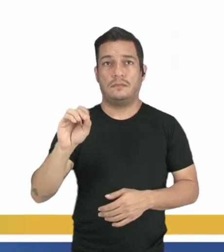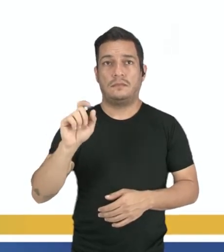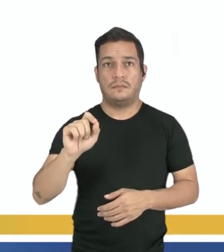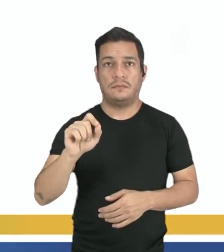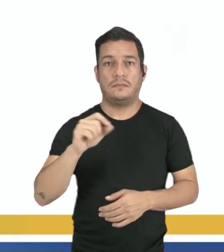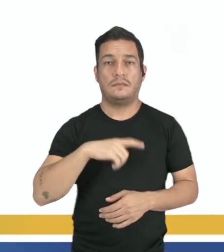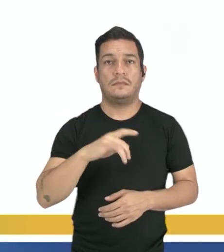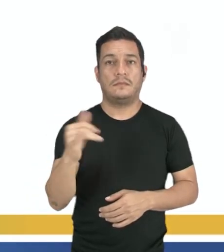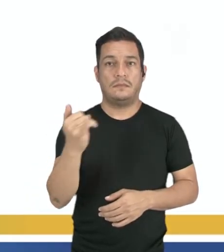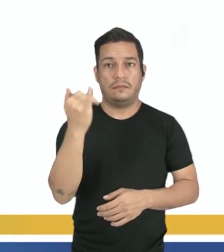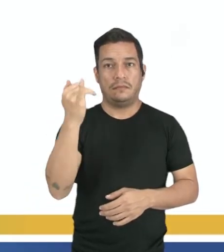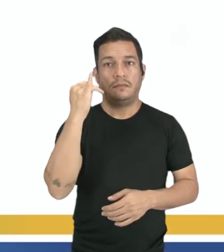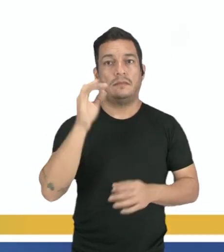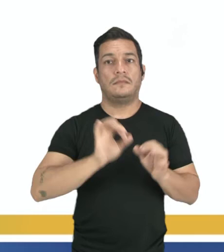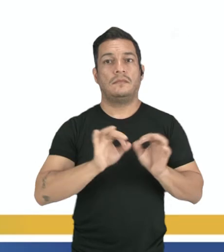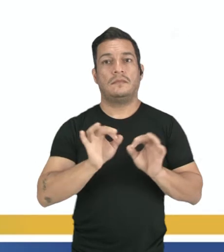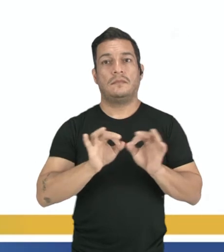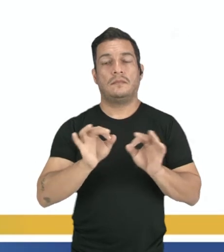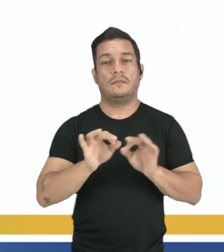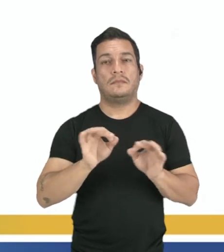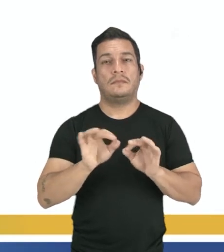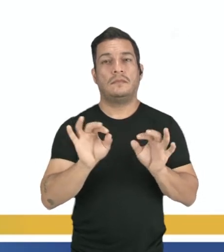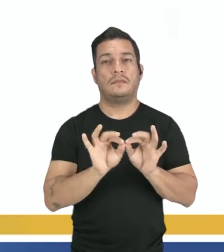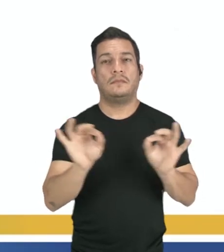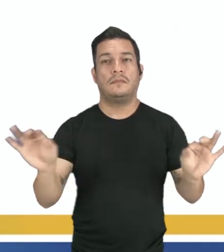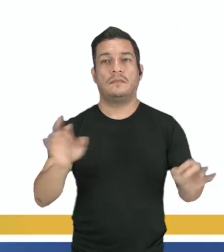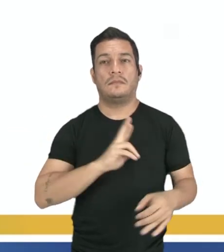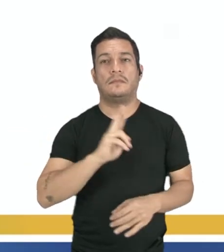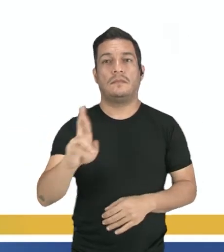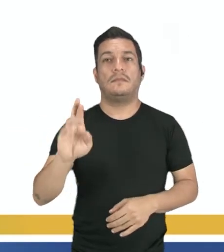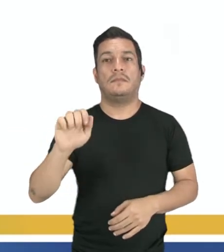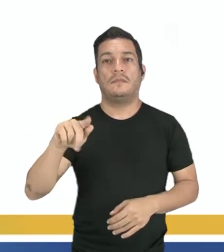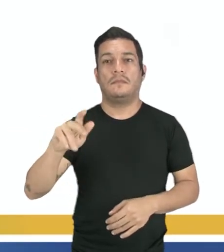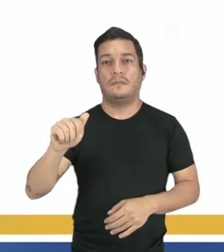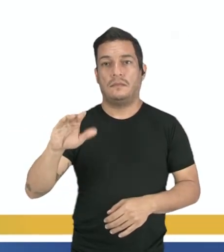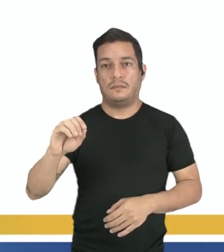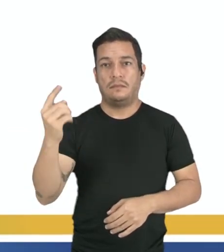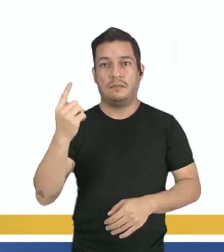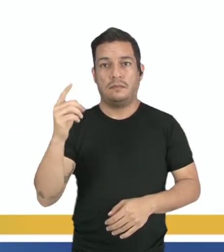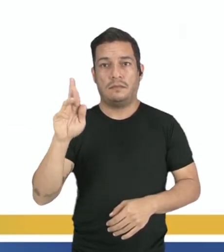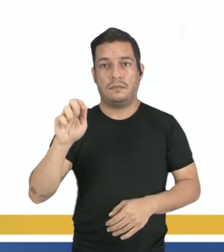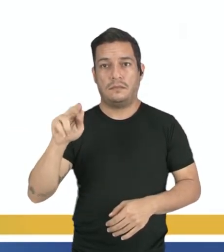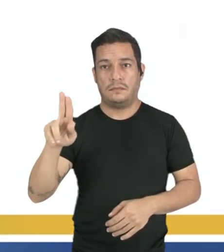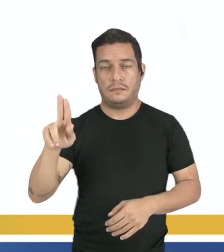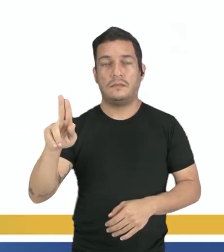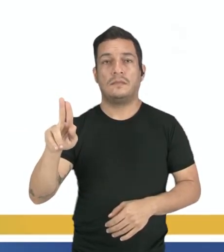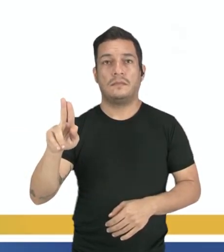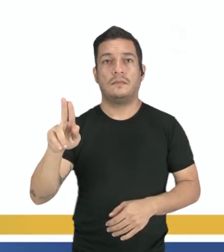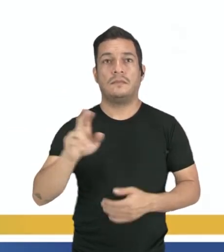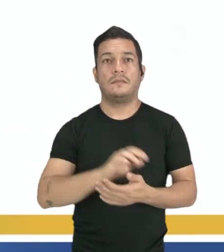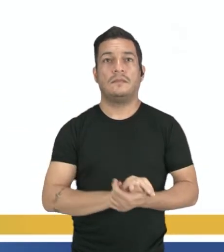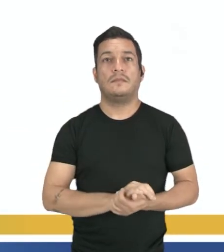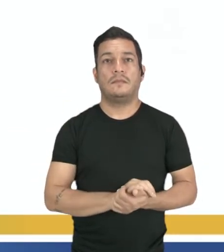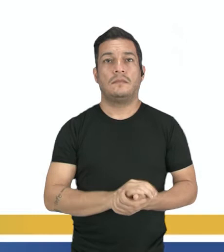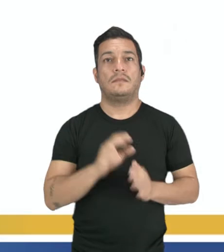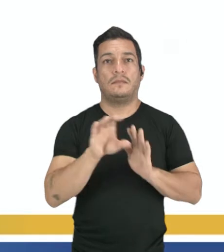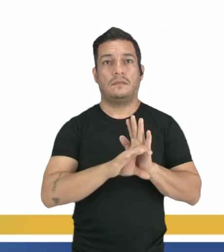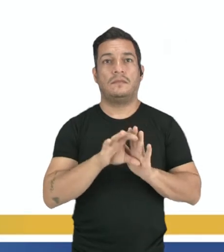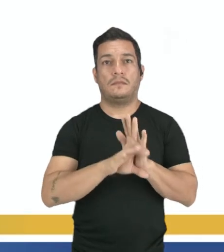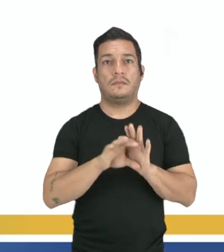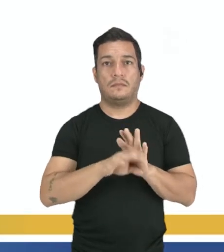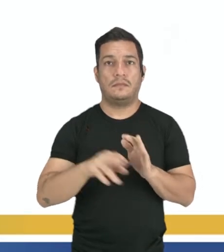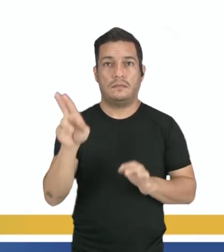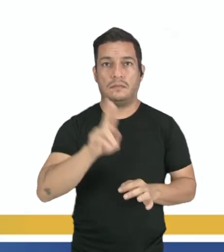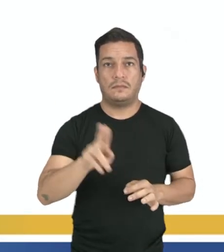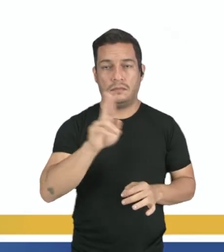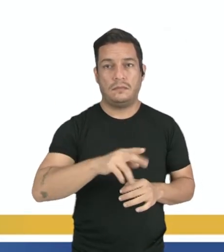ela é de grande importância para a construção da reta que representa a equação do primeiro grau no plano cartesiano. Esses conceitos eles vão